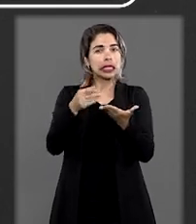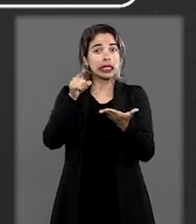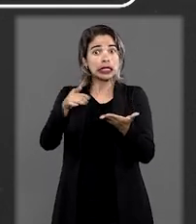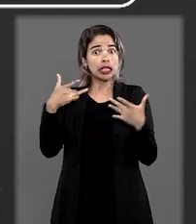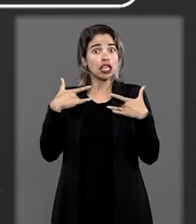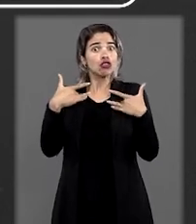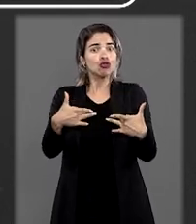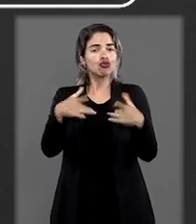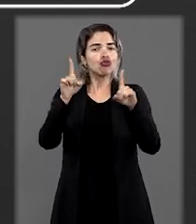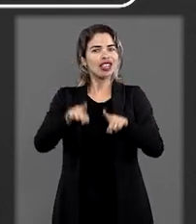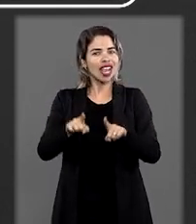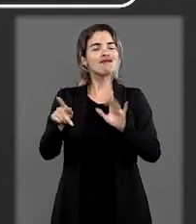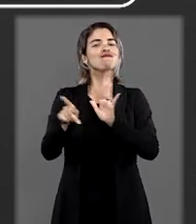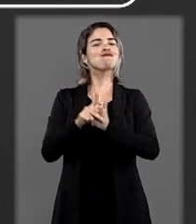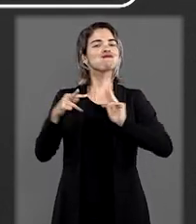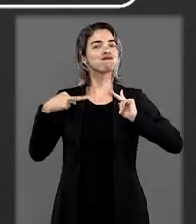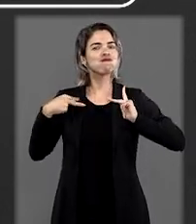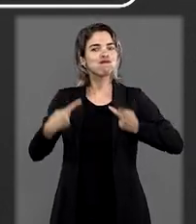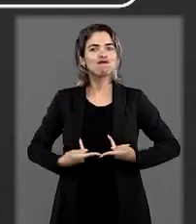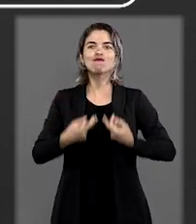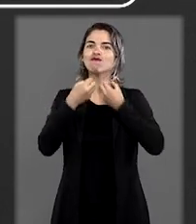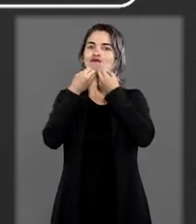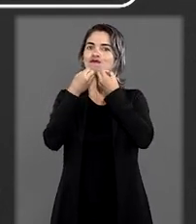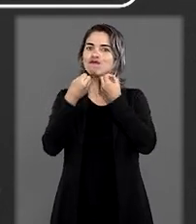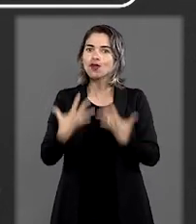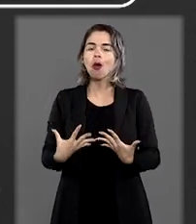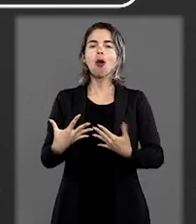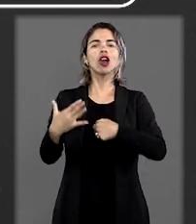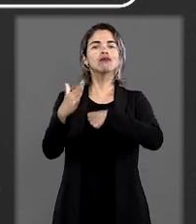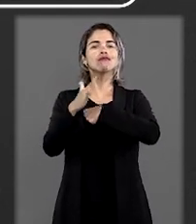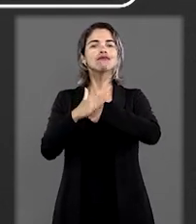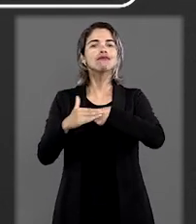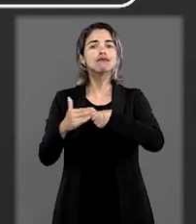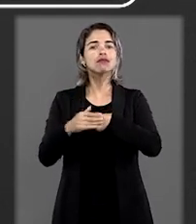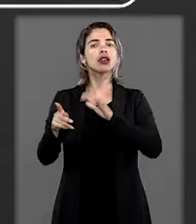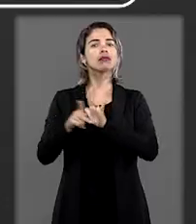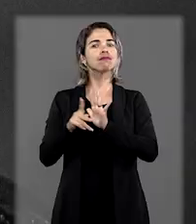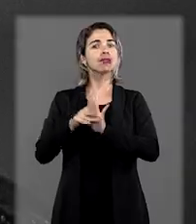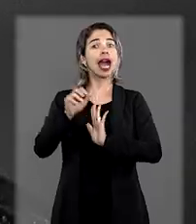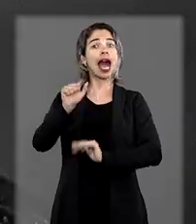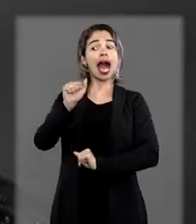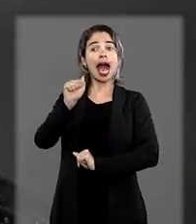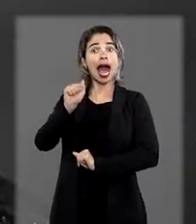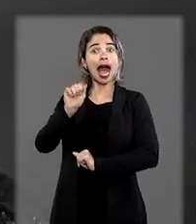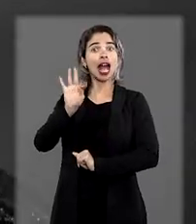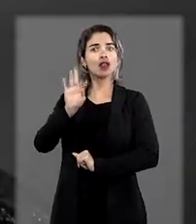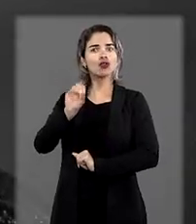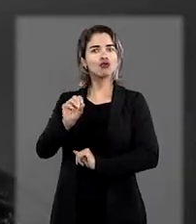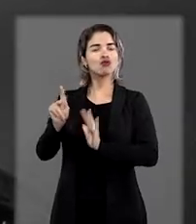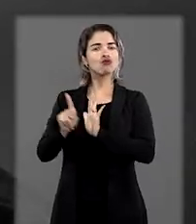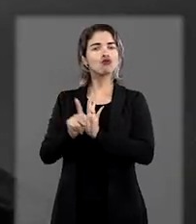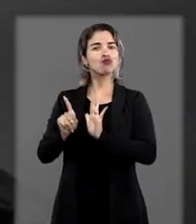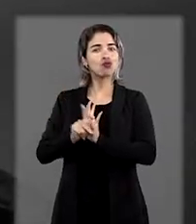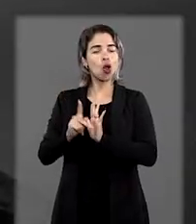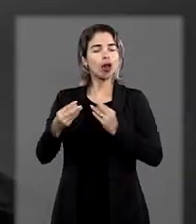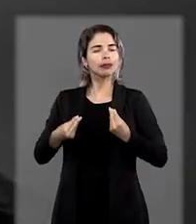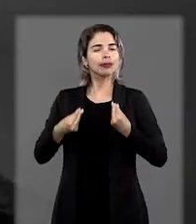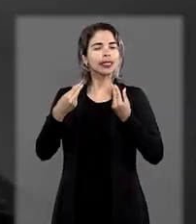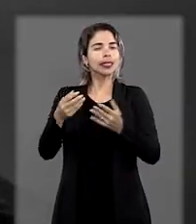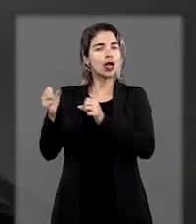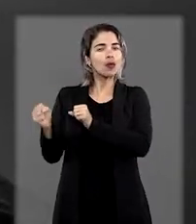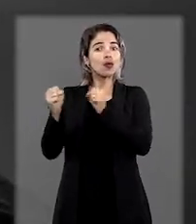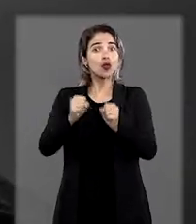eu acho que a atitude humanitária benevolente a atitude de um ato de contrição